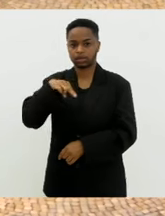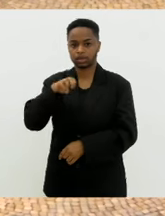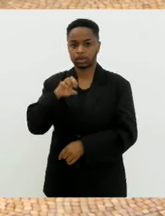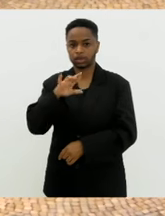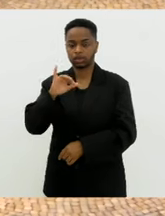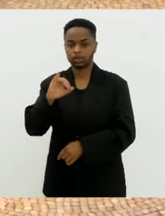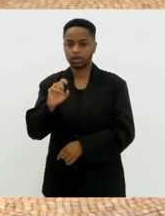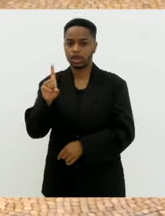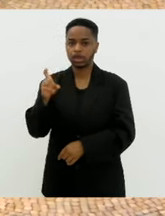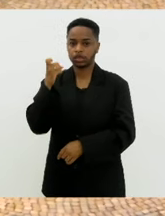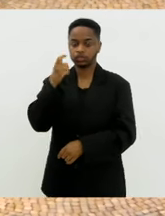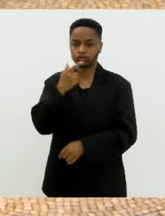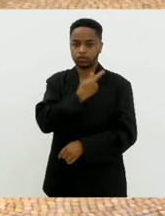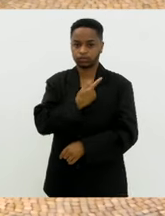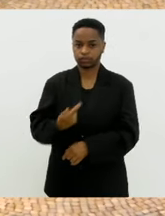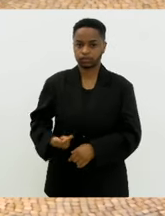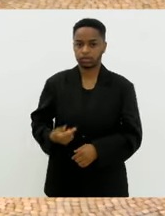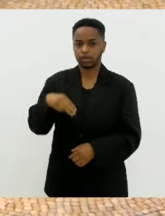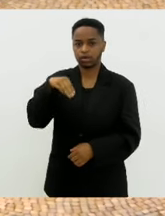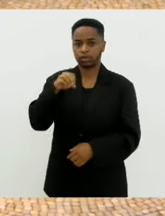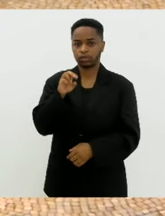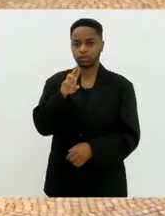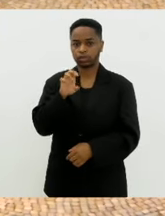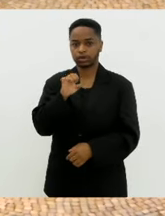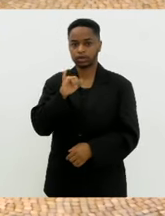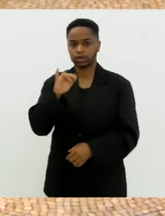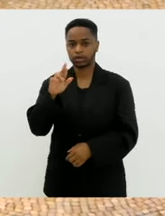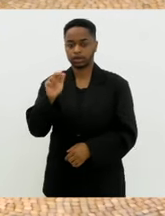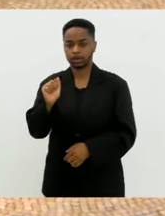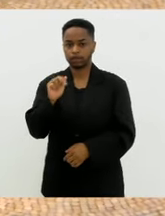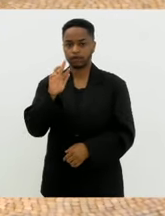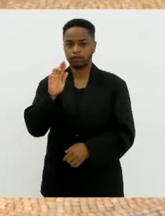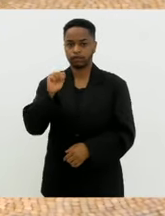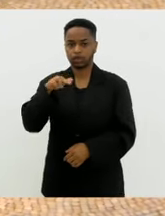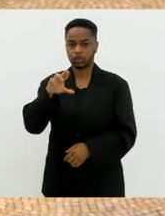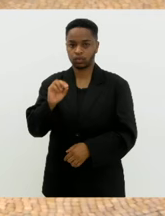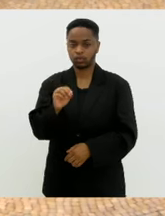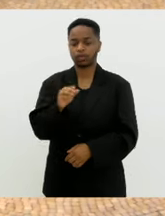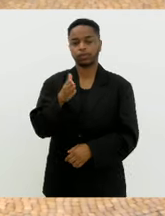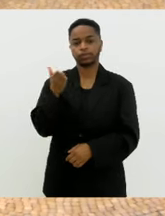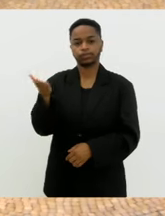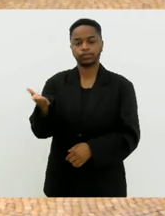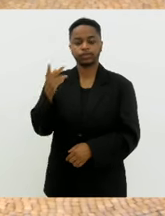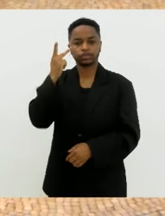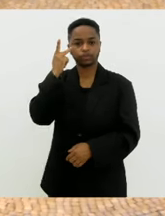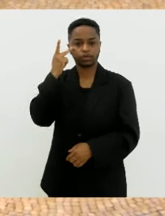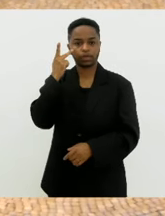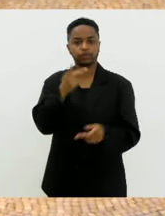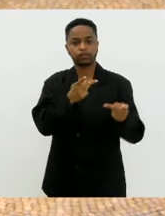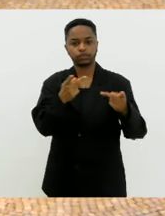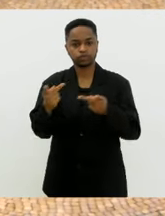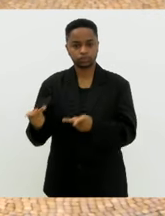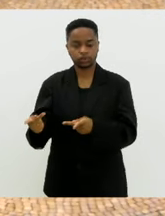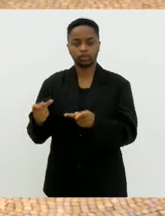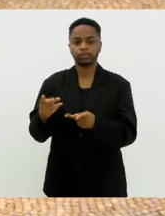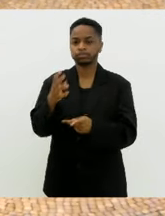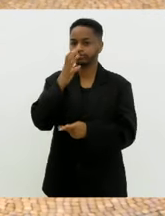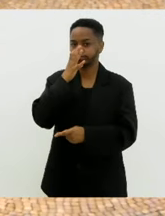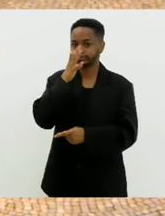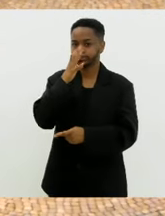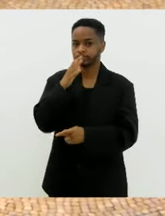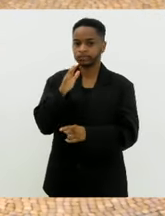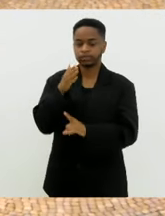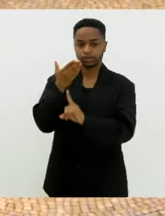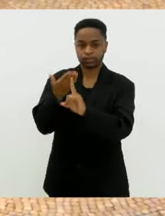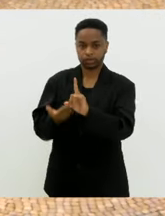ex-governador Moreira Franco, que estava ali em São Paulo prestigiando a filiação do Tiago Pampolha nos